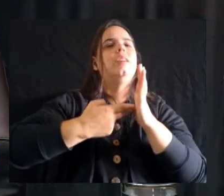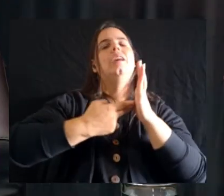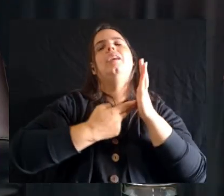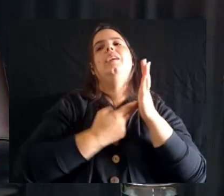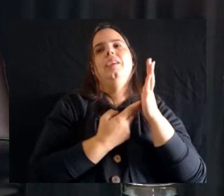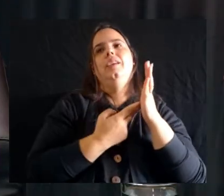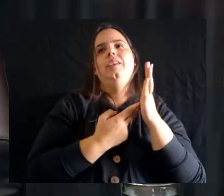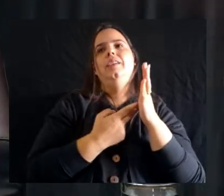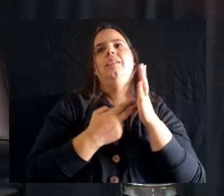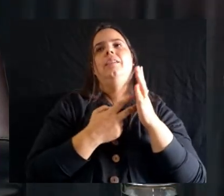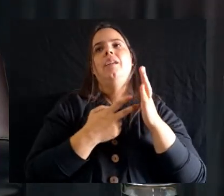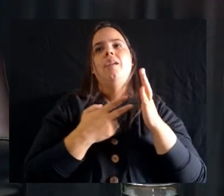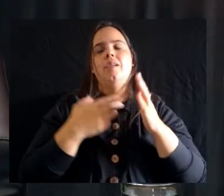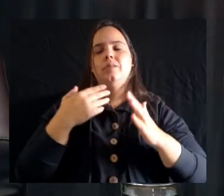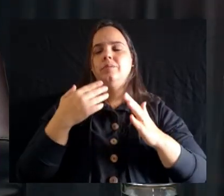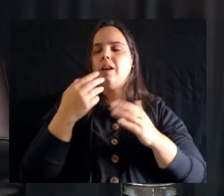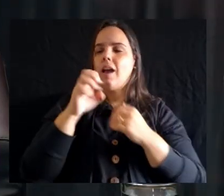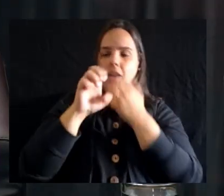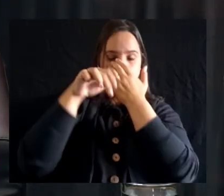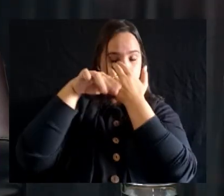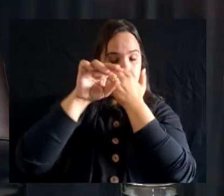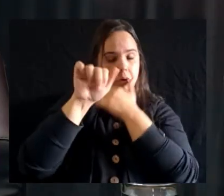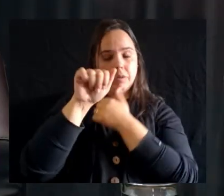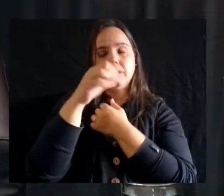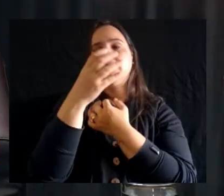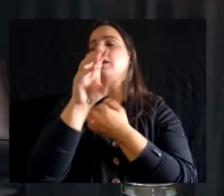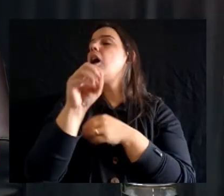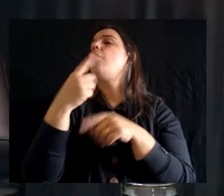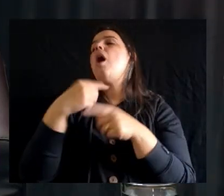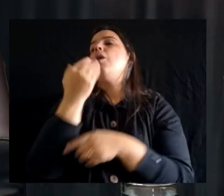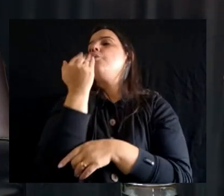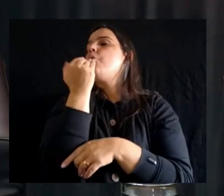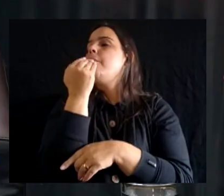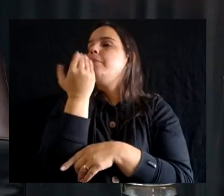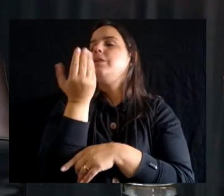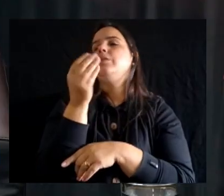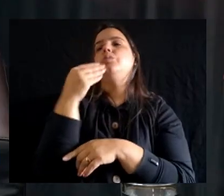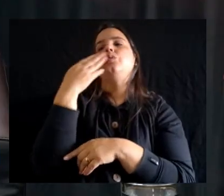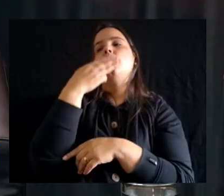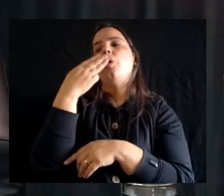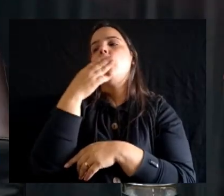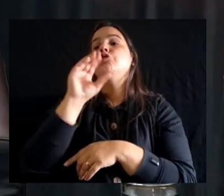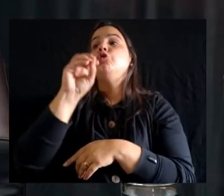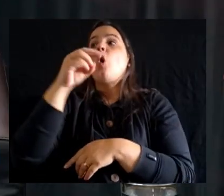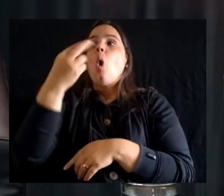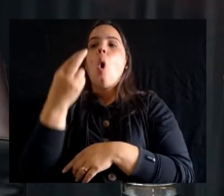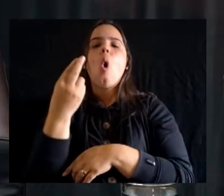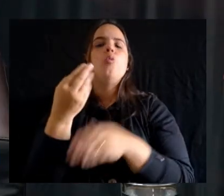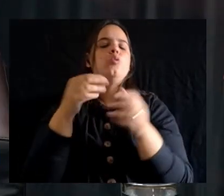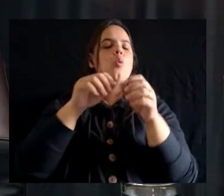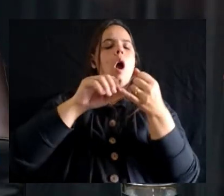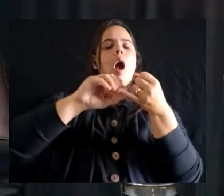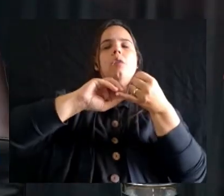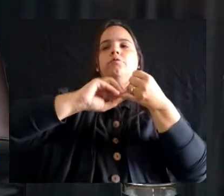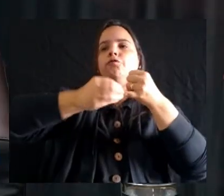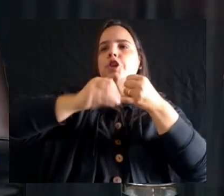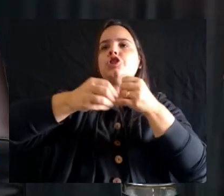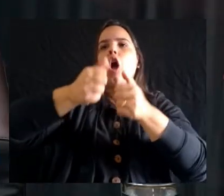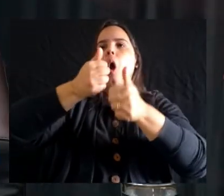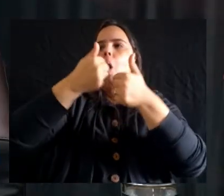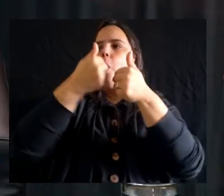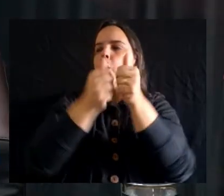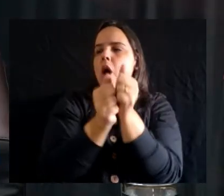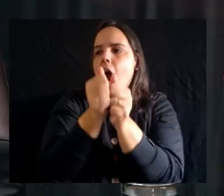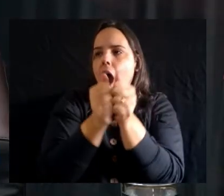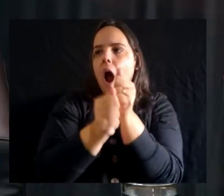tem toda aquela questão de eu comer um docinho ou comer um prato de arroz e feijão, como você falou, Ruby, é tão bom, né? E aí não, mas